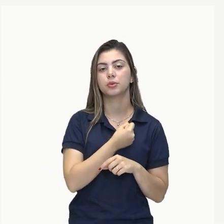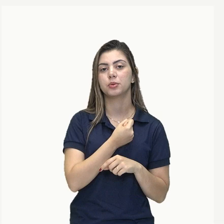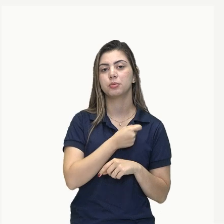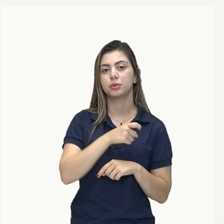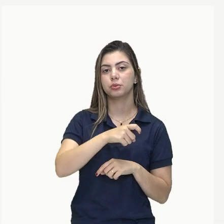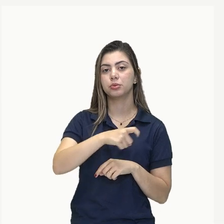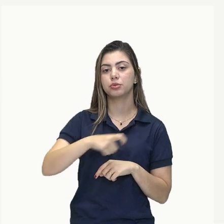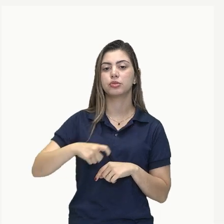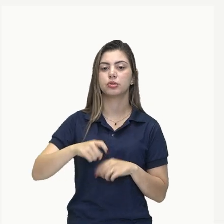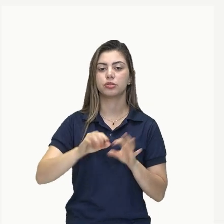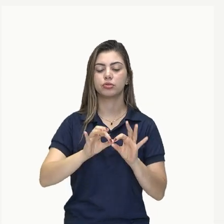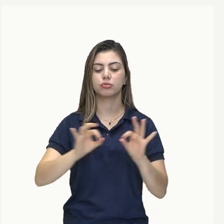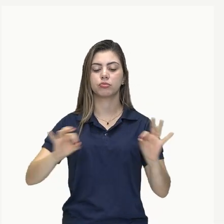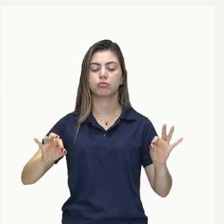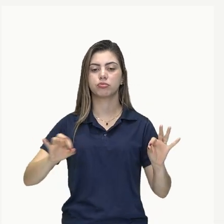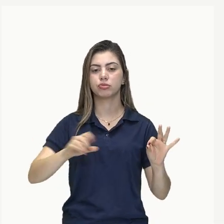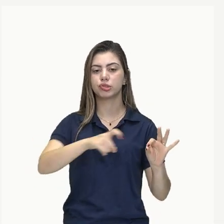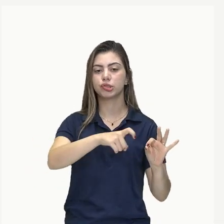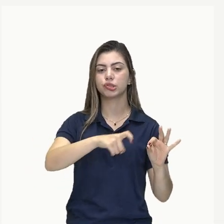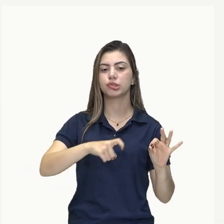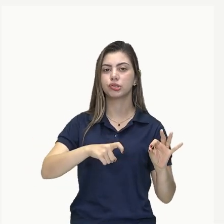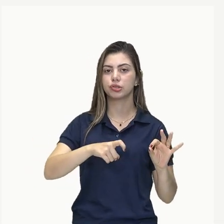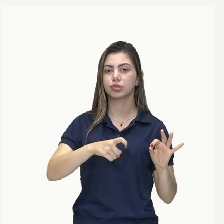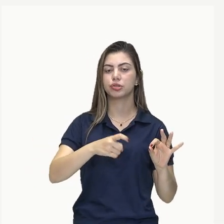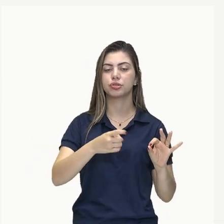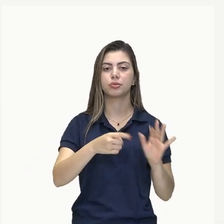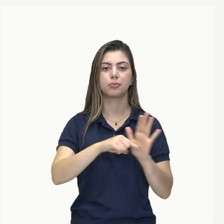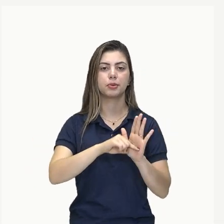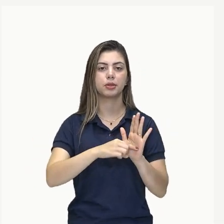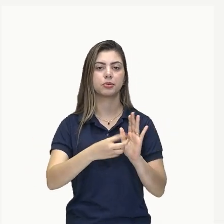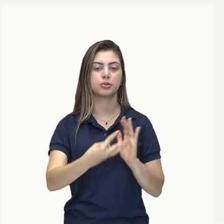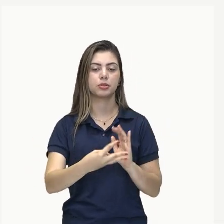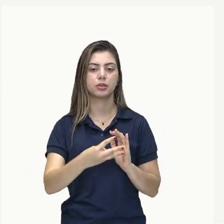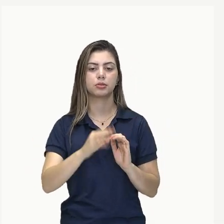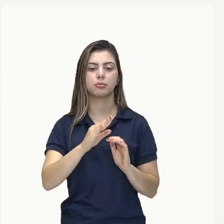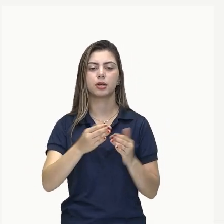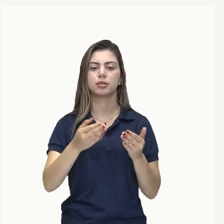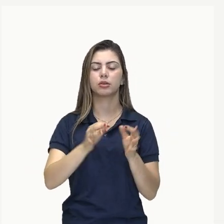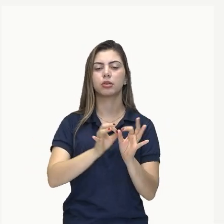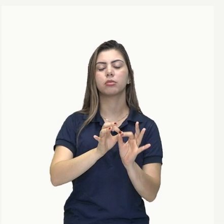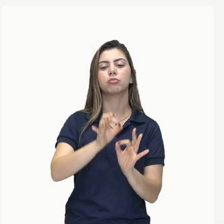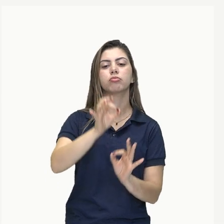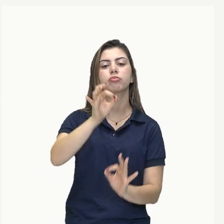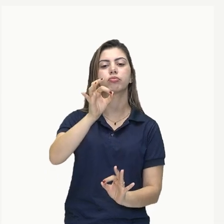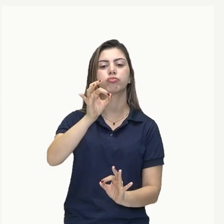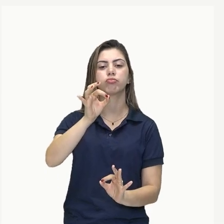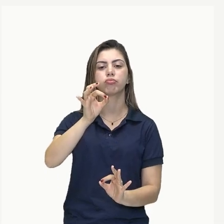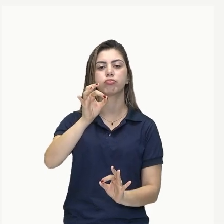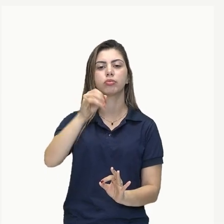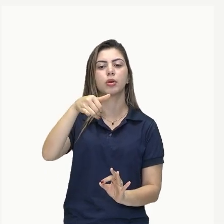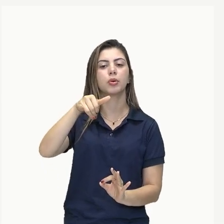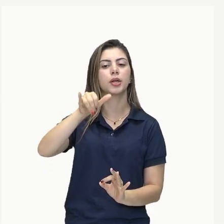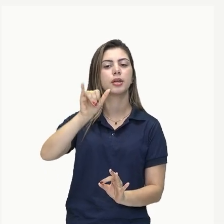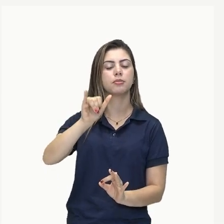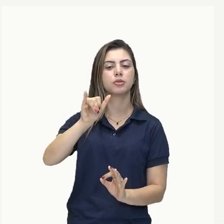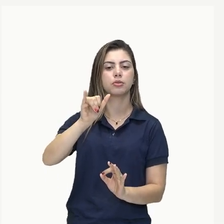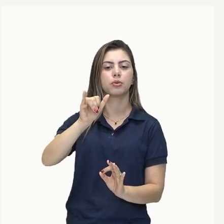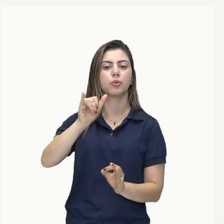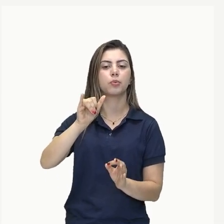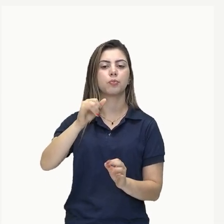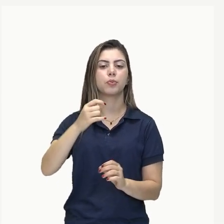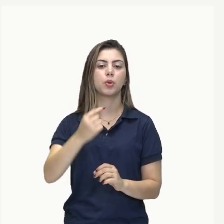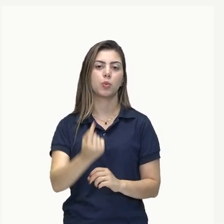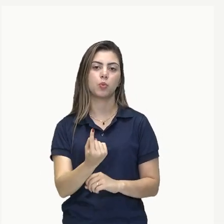x. E agora vou verificar a altura dele, né? Aqui, ó. A altura dele é